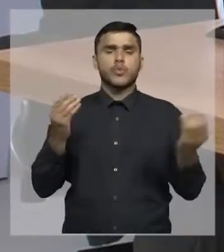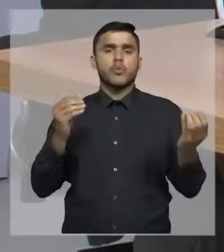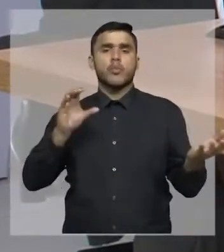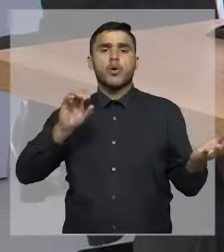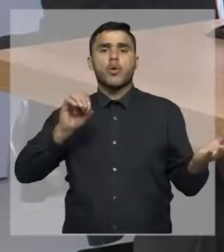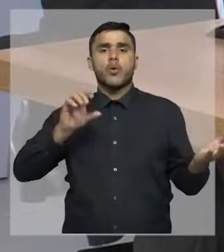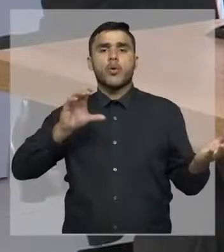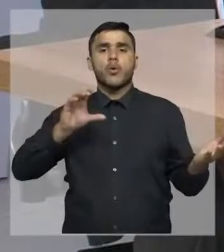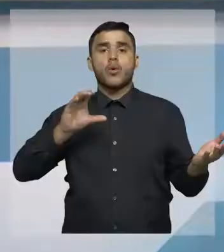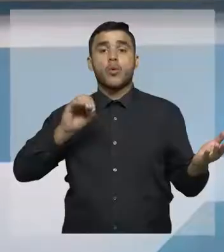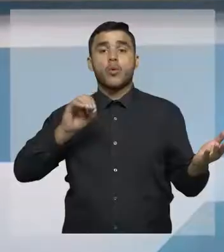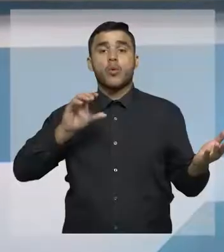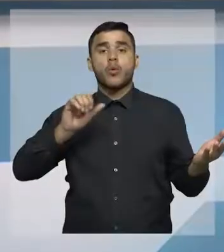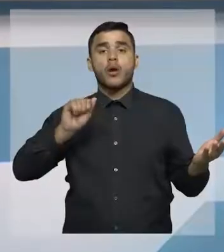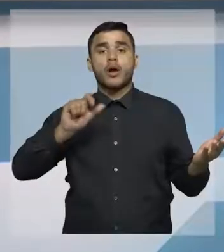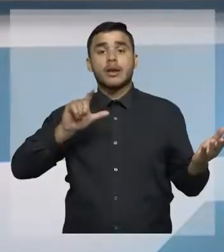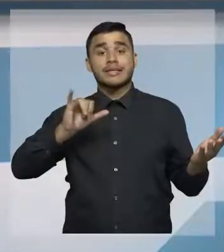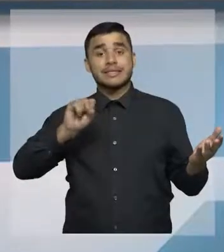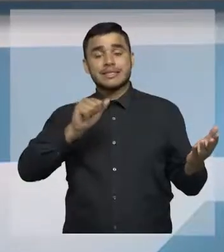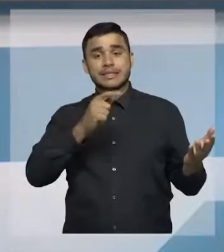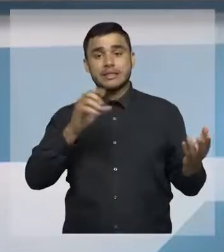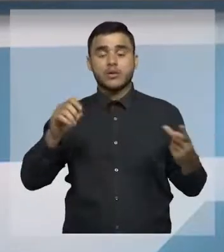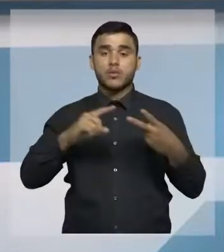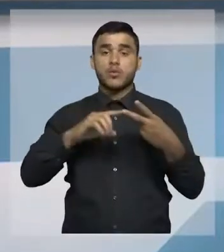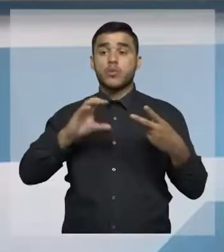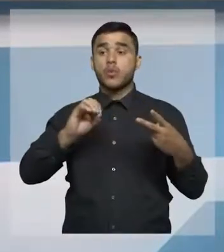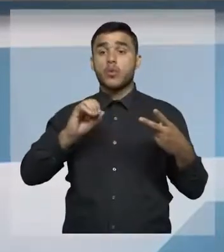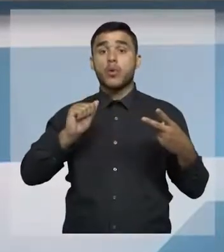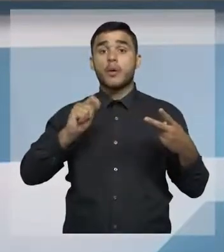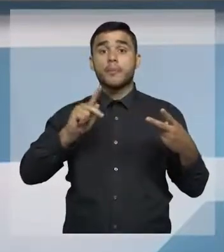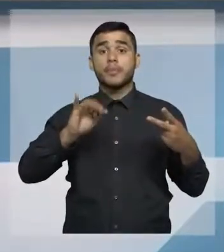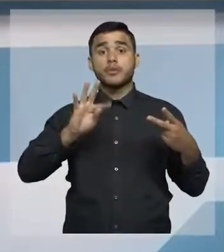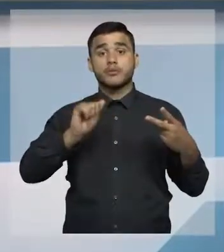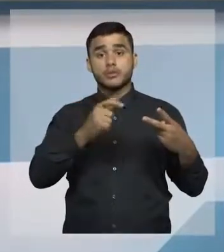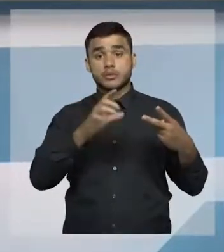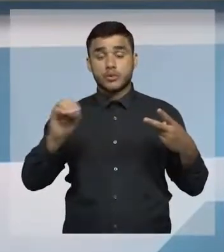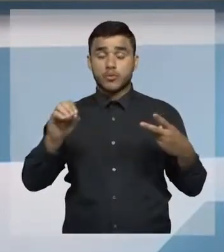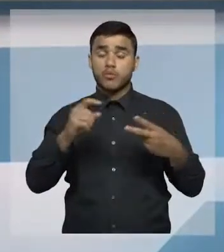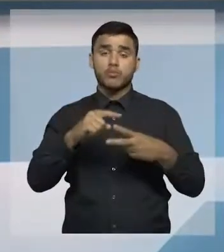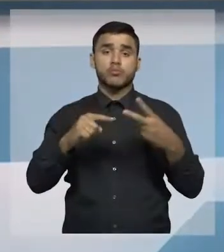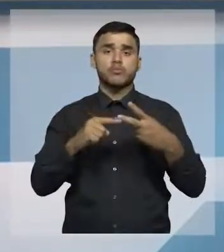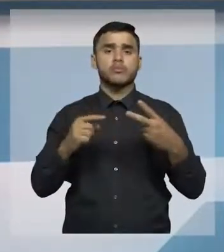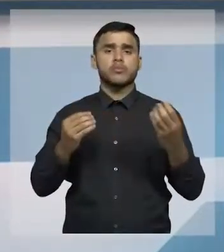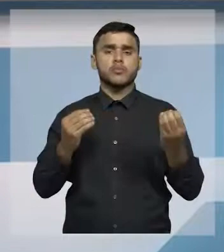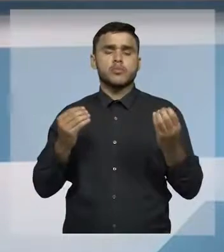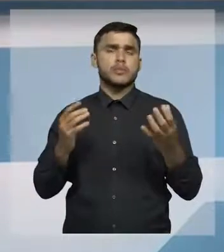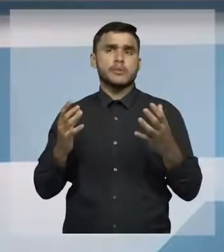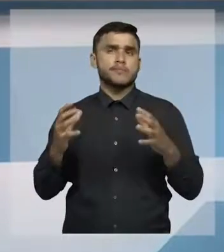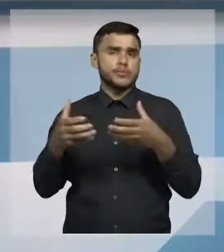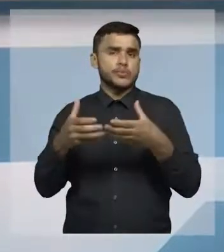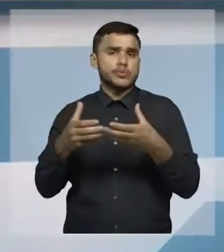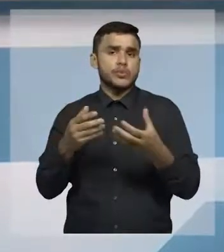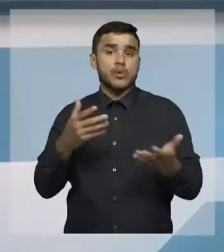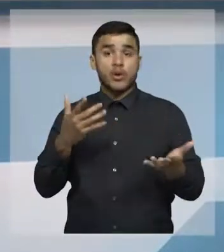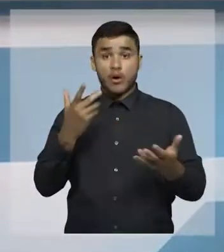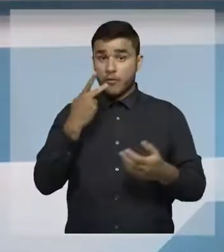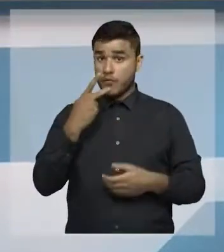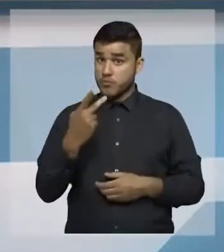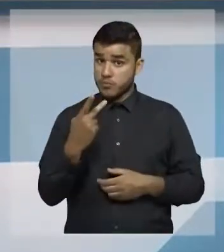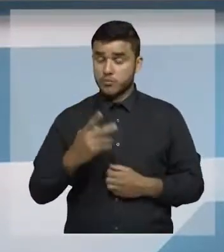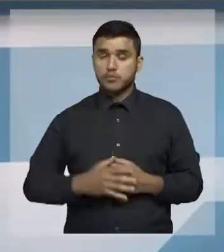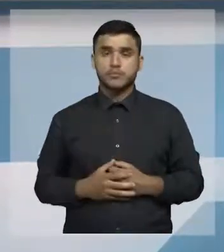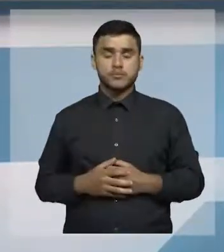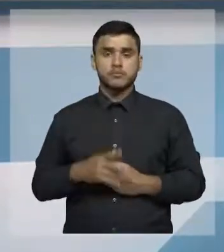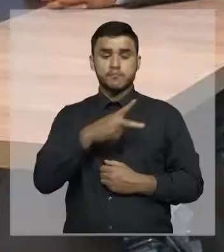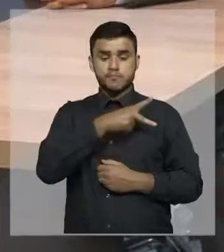de cooptação, na prática é o que se verifica, o que ocorre? O governador vai para